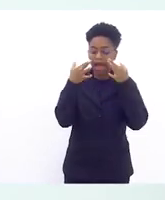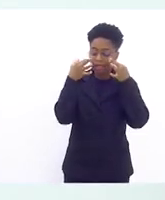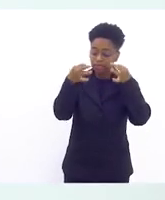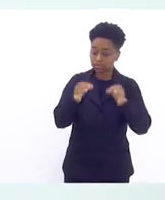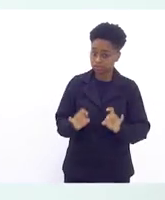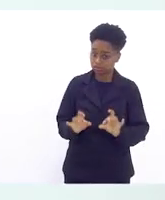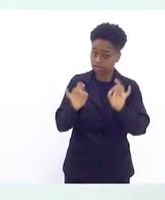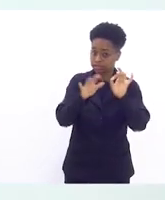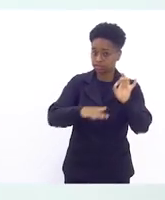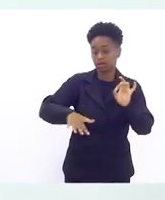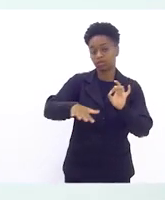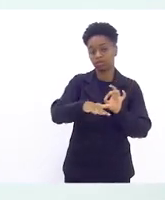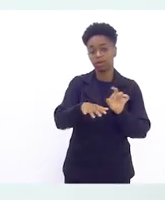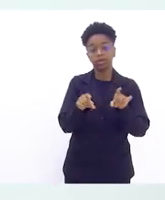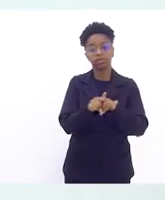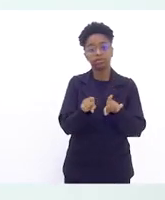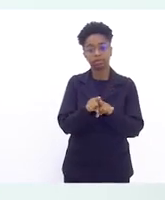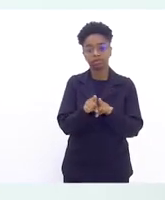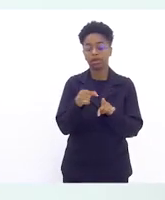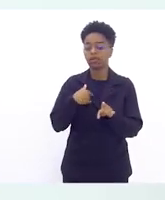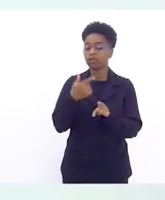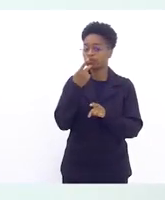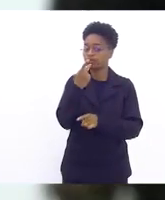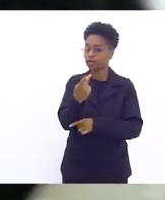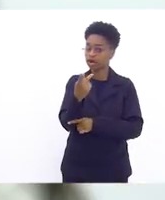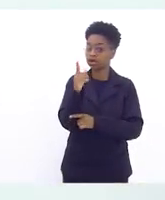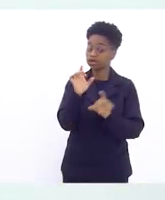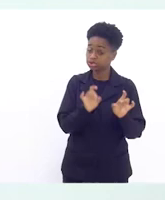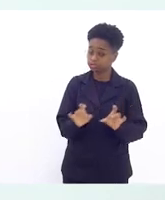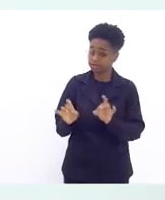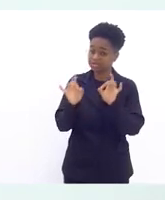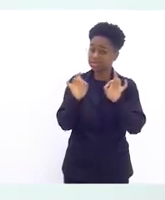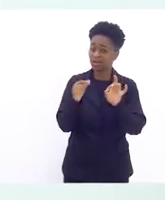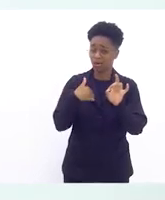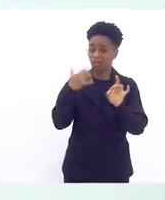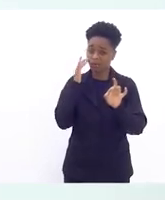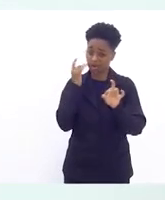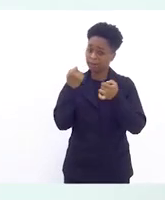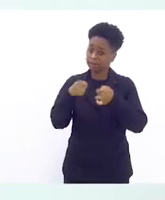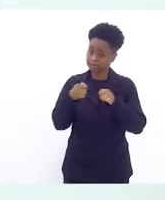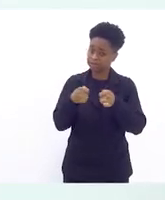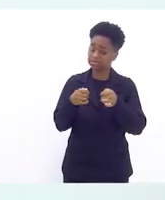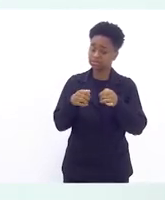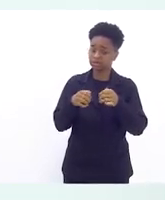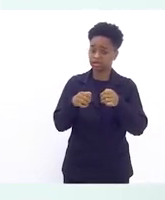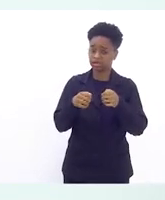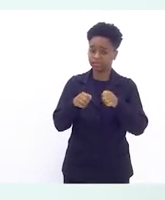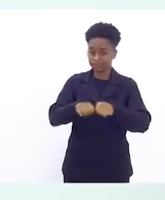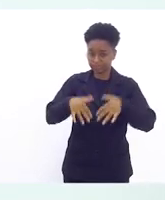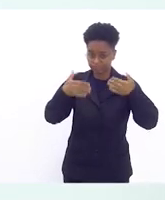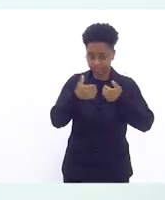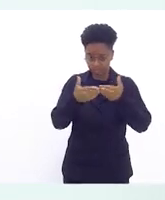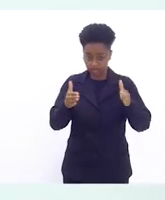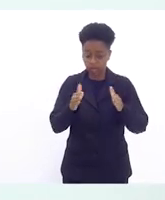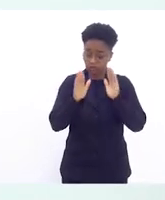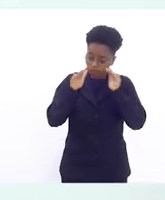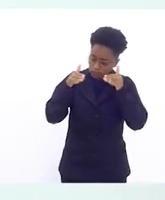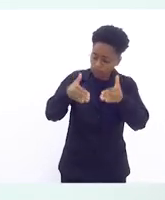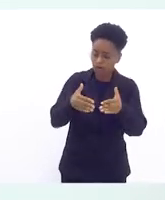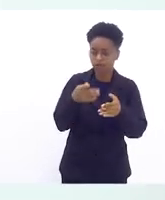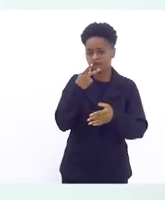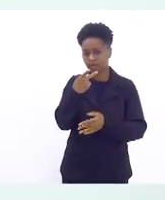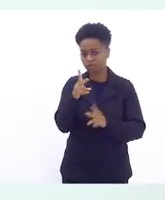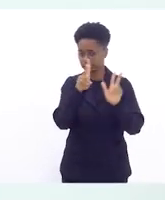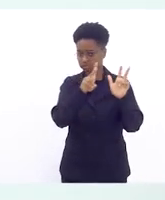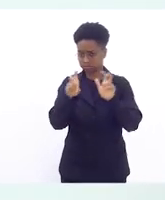para essa bacia e eu falo de tão especial Presidente acho que ela mereceria uma audiência pública especificamente para tratar da sua saúde